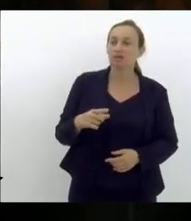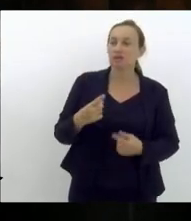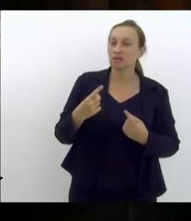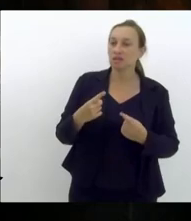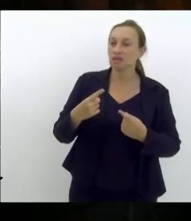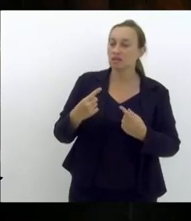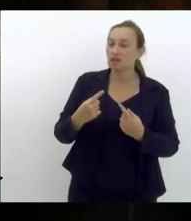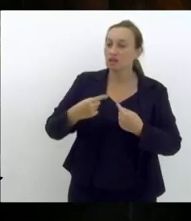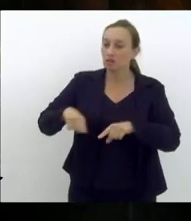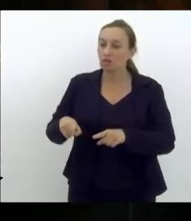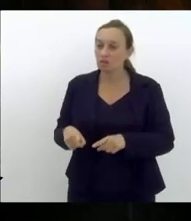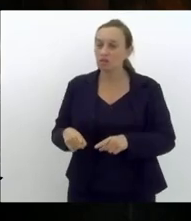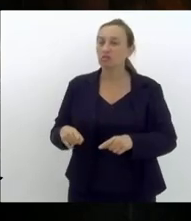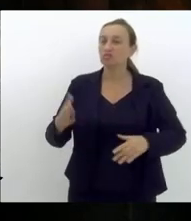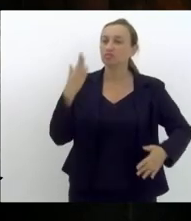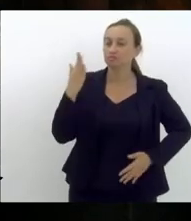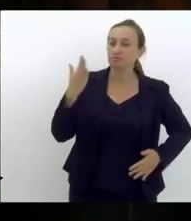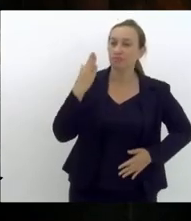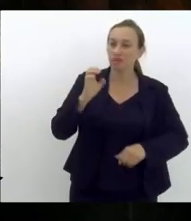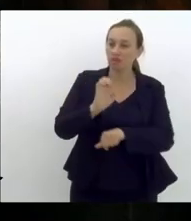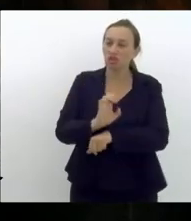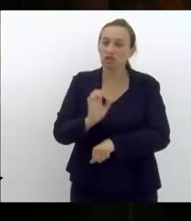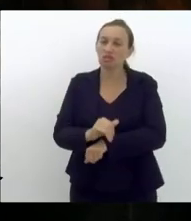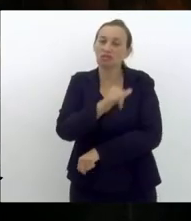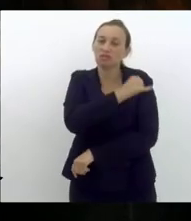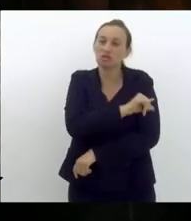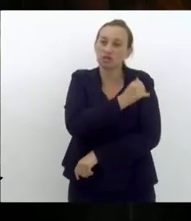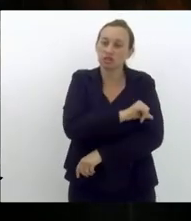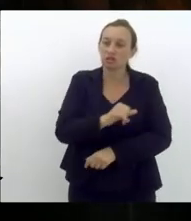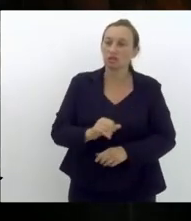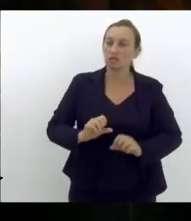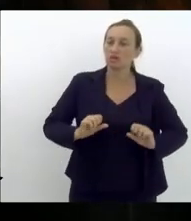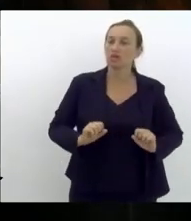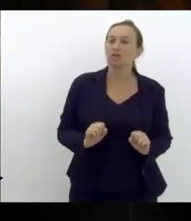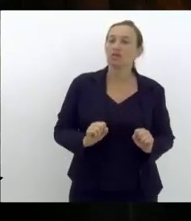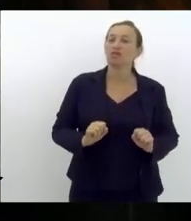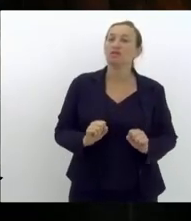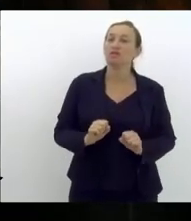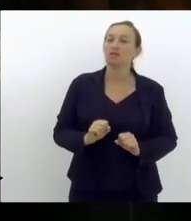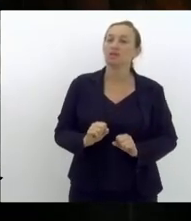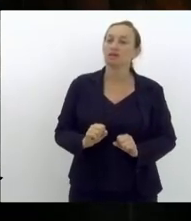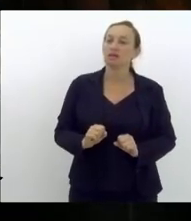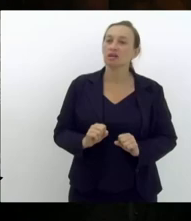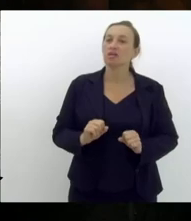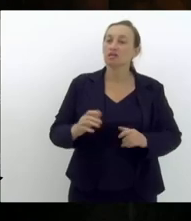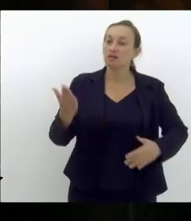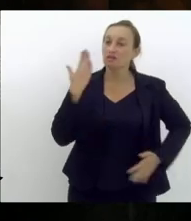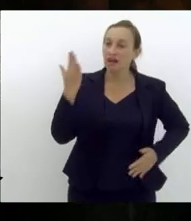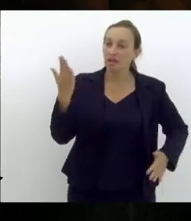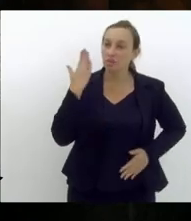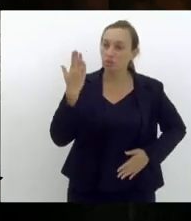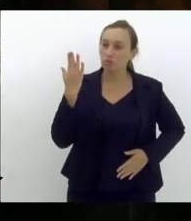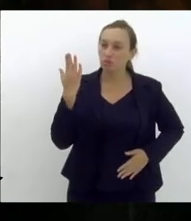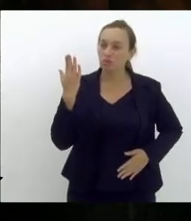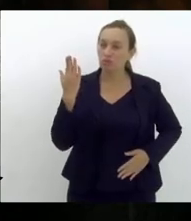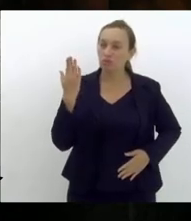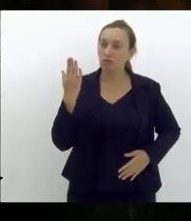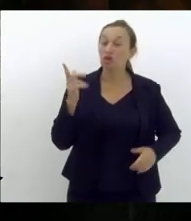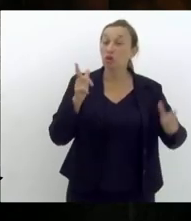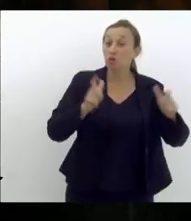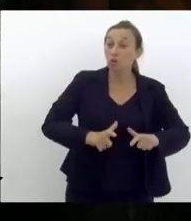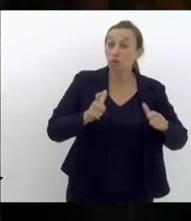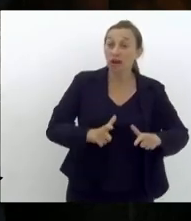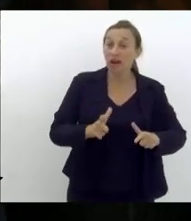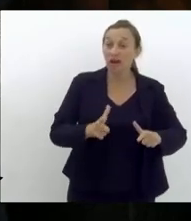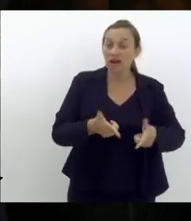criminalidade no Rio de Janeiro com energia porque é assim que tem que ser feito vagabundo o lugar dele